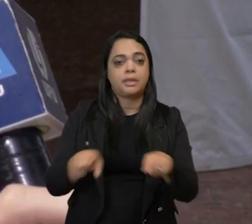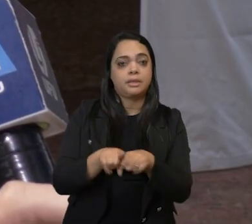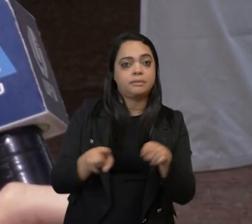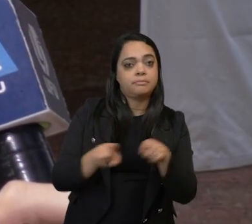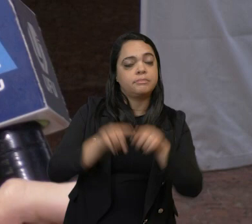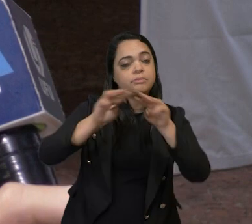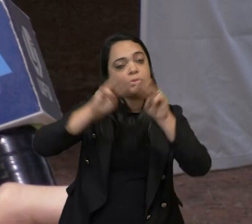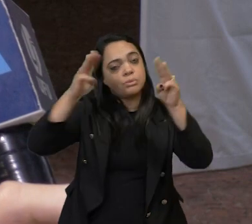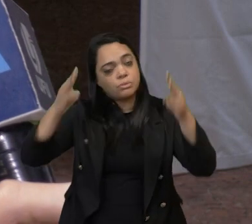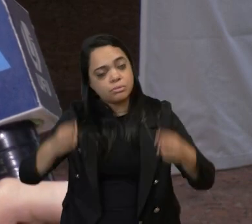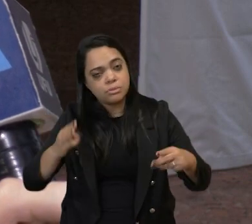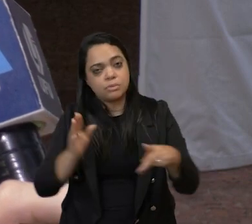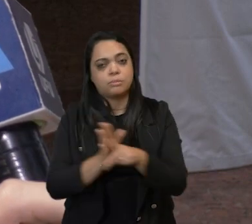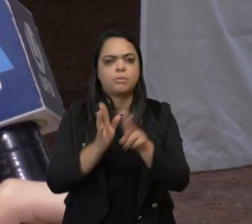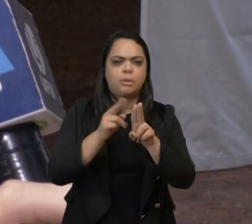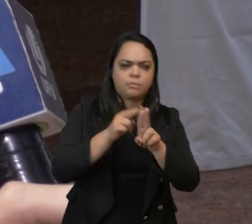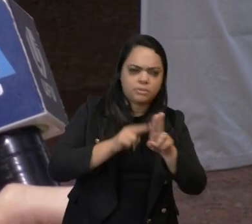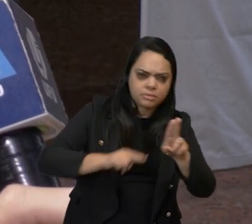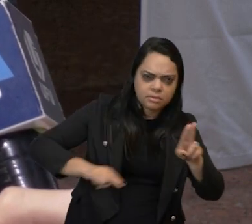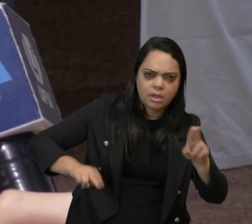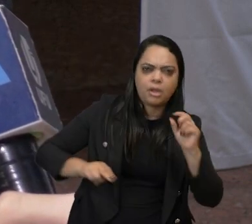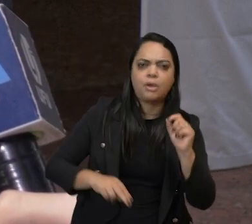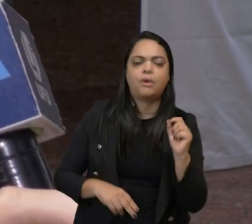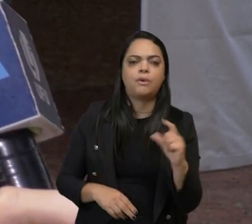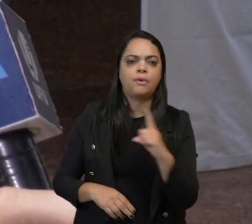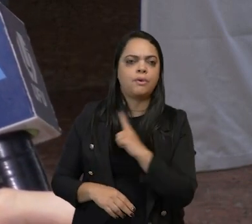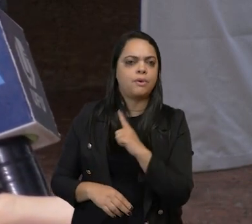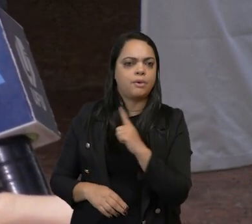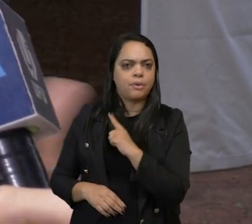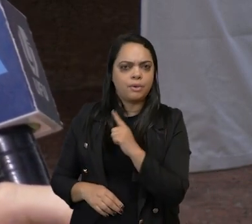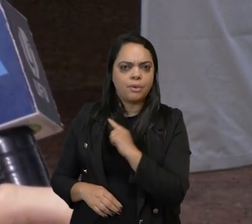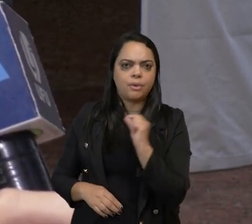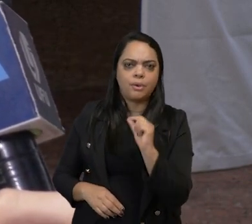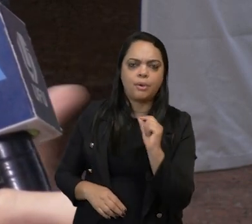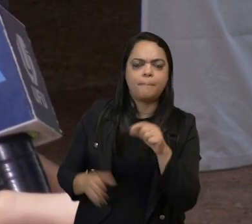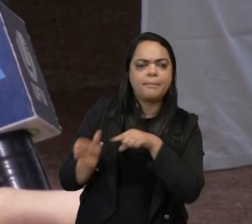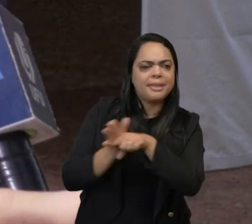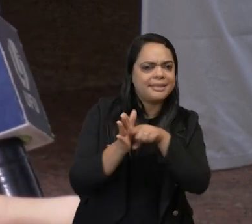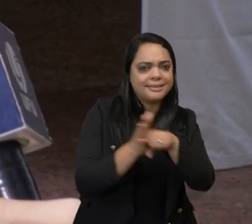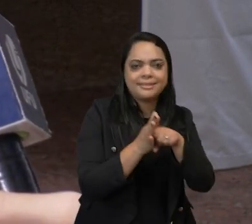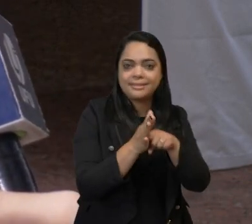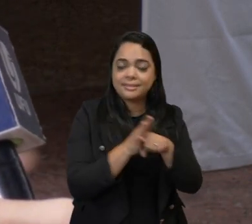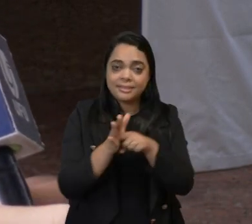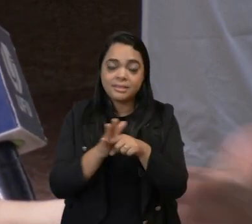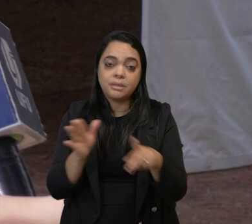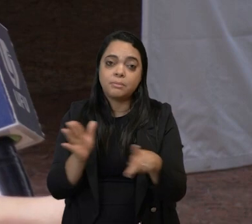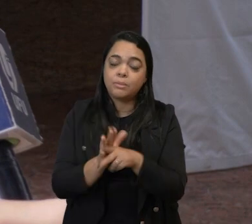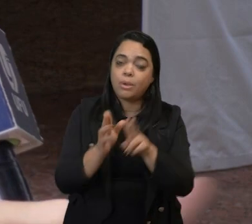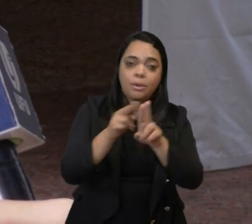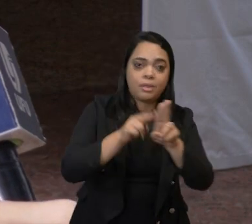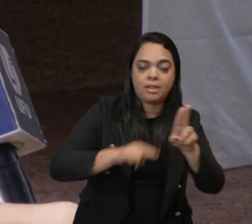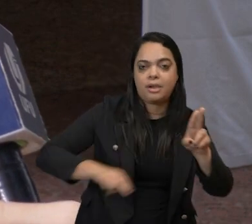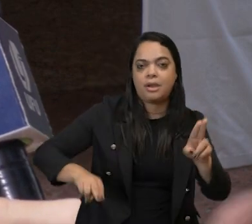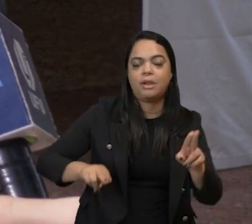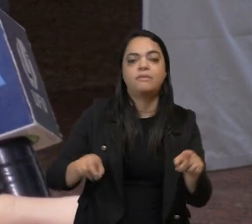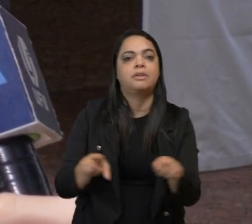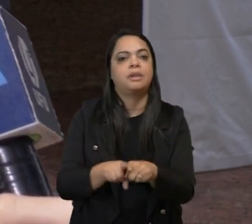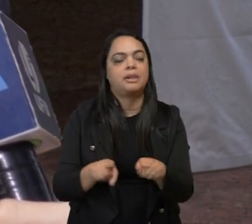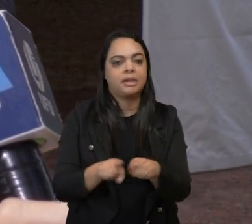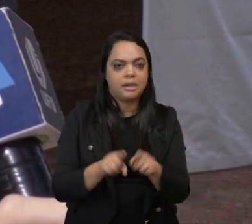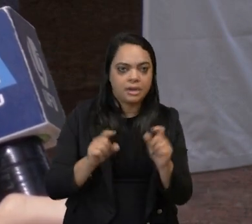disso os museus universitários eles têm um acervo riquíssimo né que é fruto de pesquisa que é fruto de pesquisa da universidade